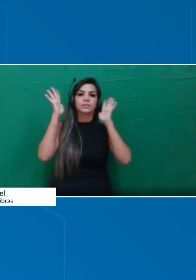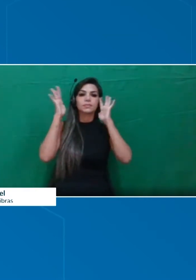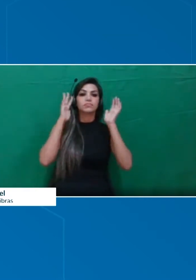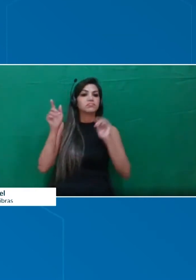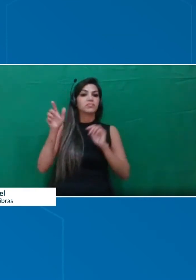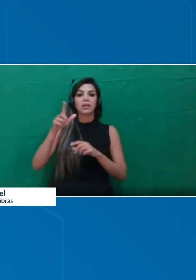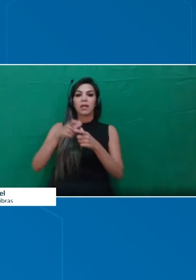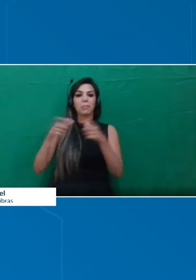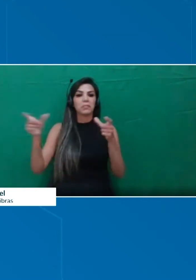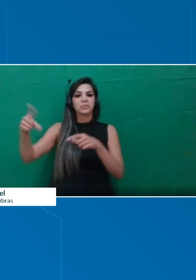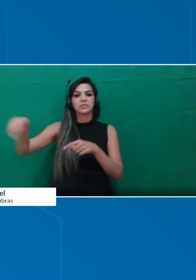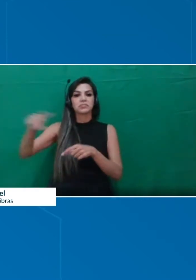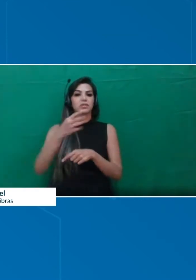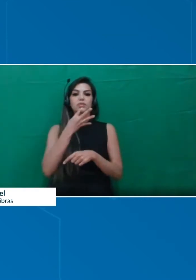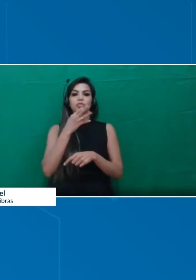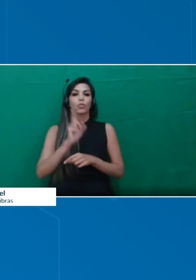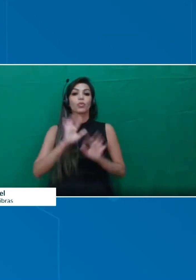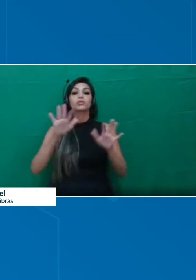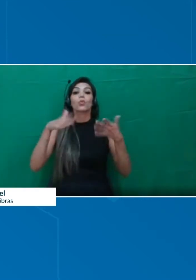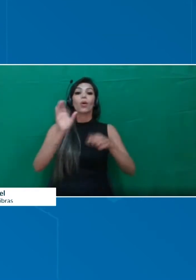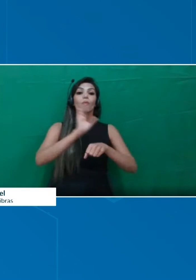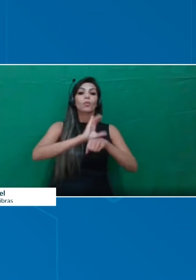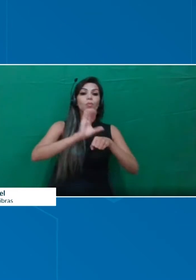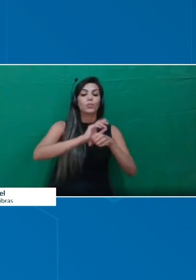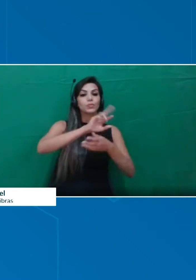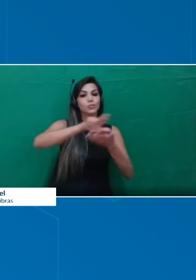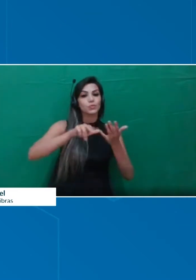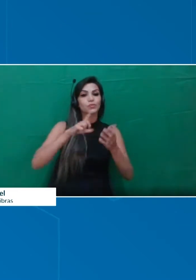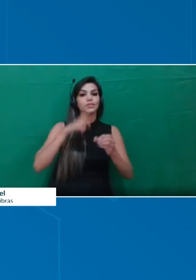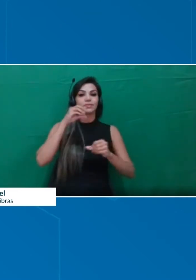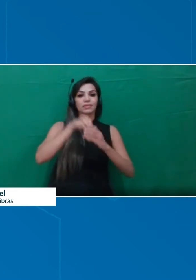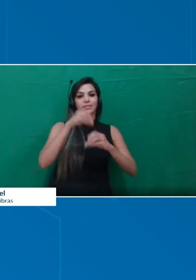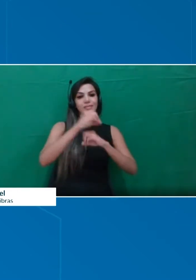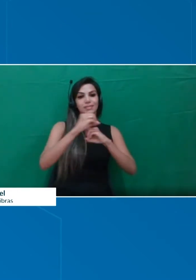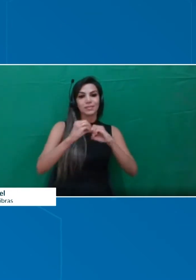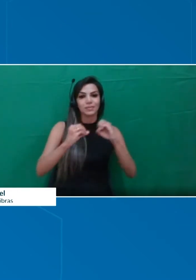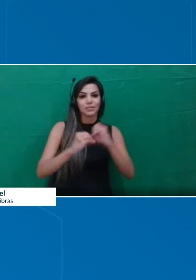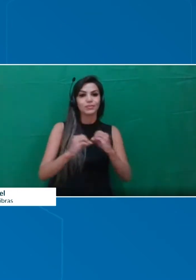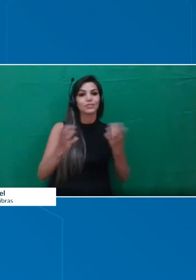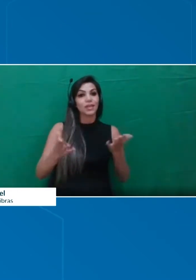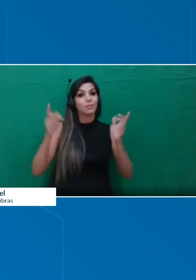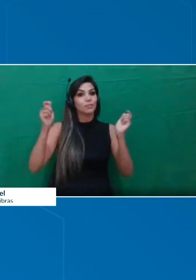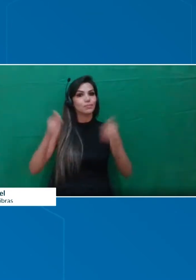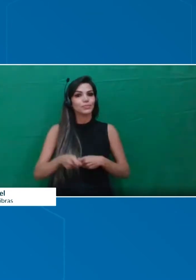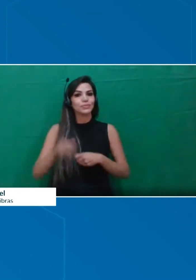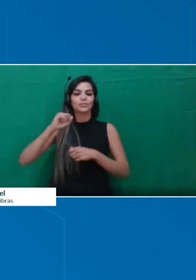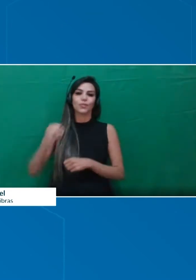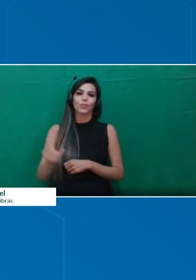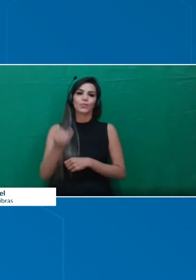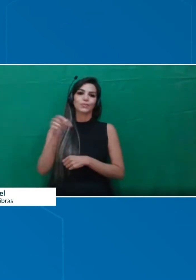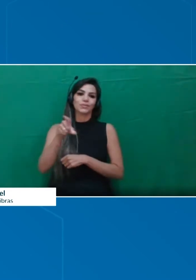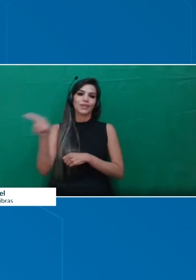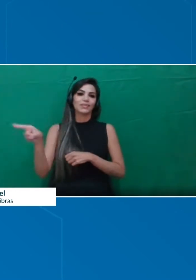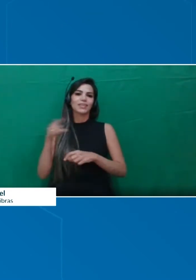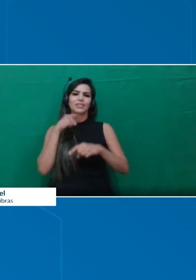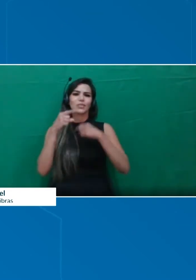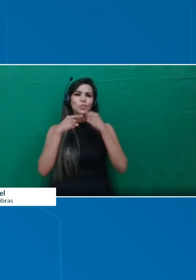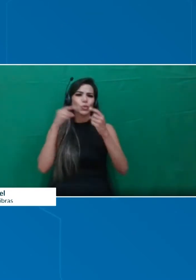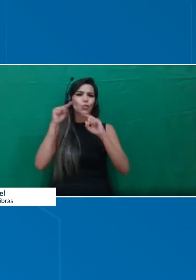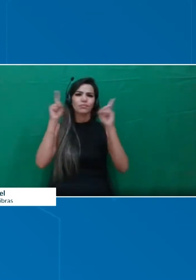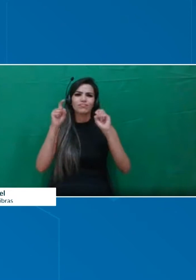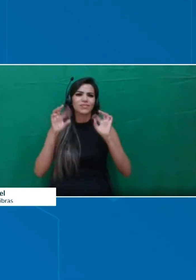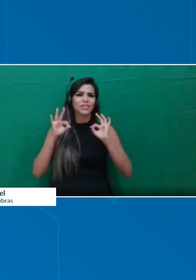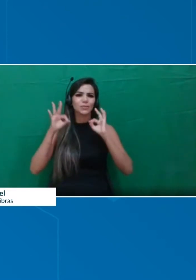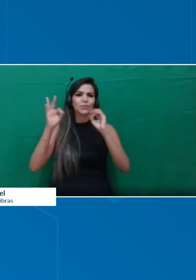de cursos que a gente tem disponível na universidade, encontram a possibilidade de tirar algumas dessas dúvidas, né, conhecerem